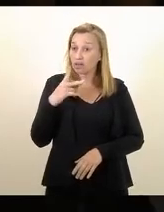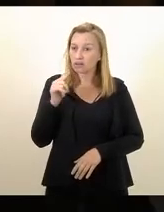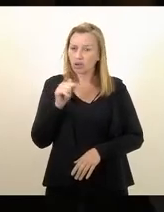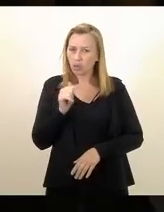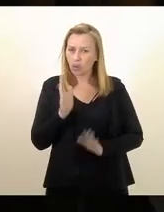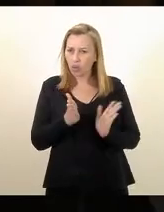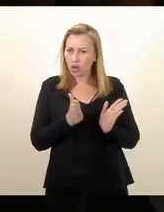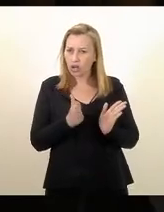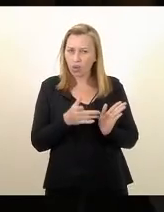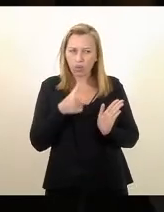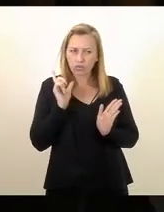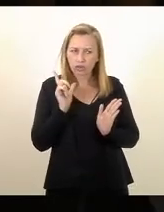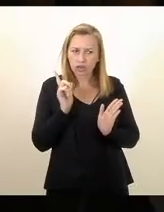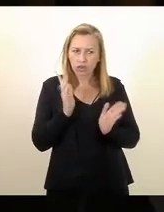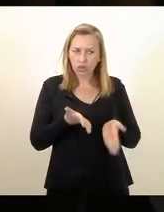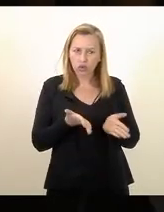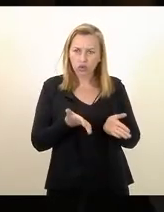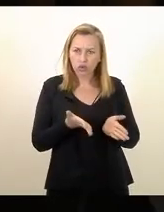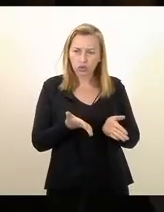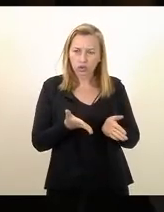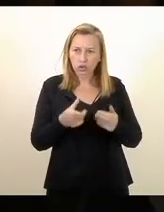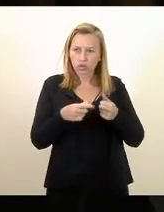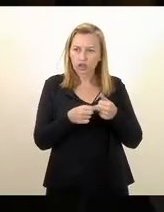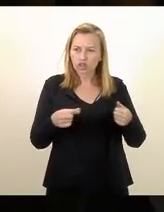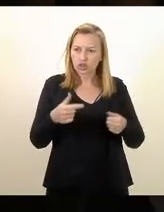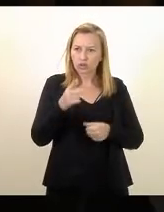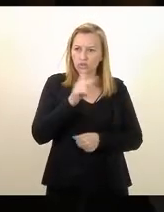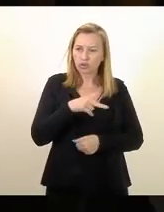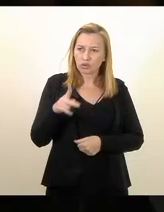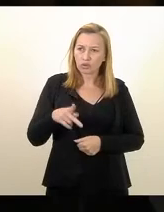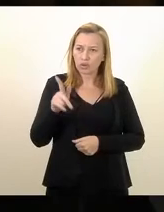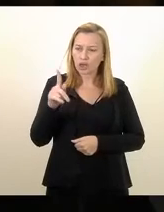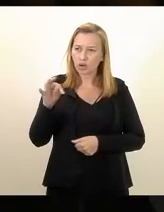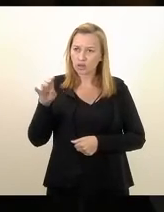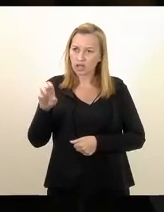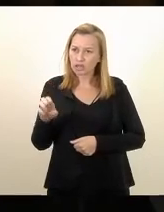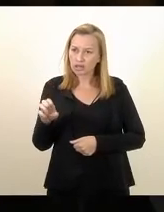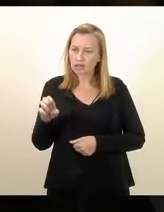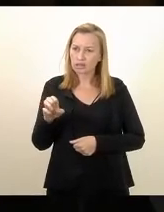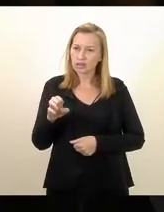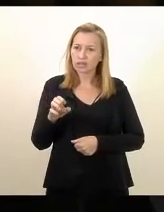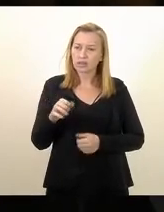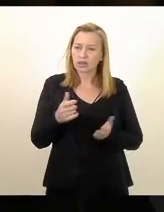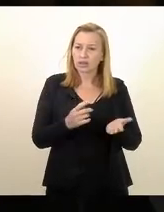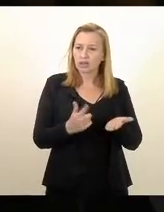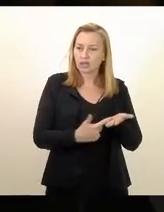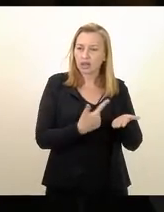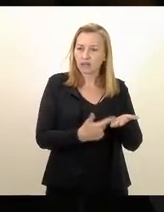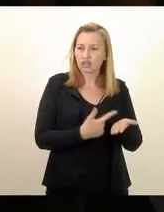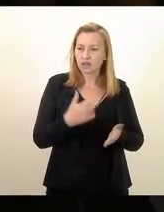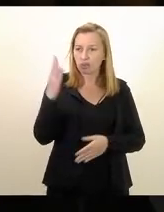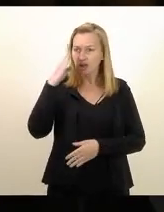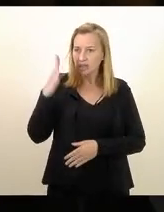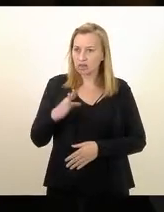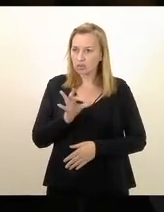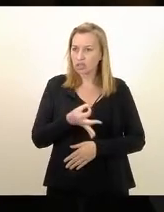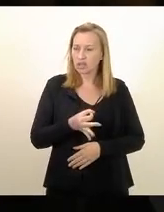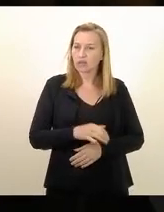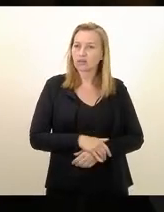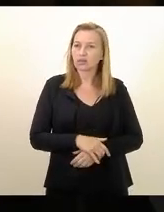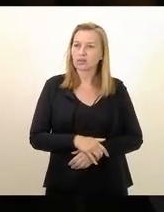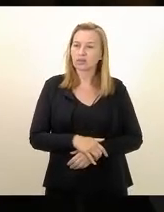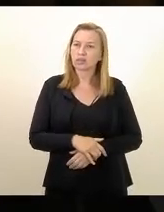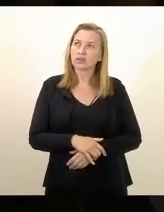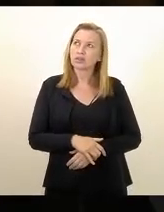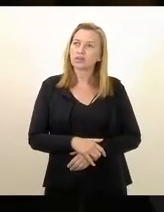há pouco ontem hoje no artigo do professor Galdense Frigoto publicado na revista Brasil de Fato no